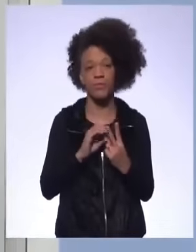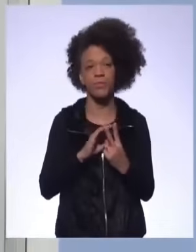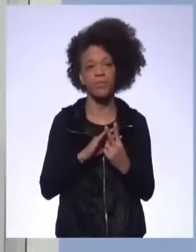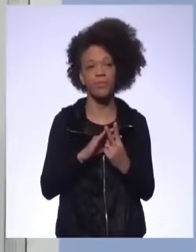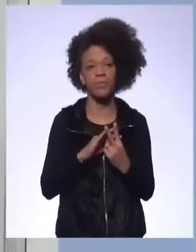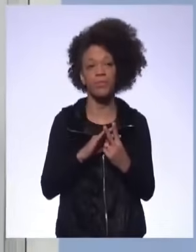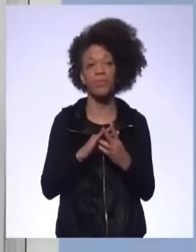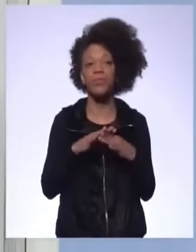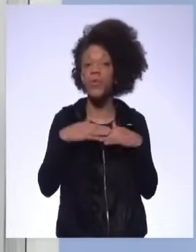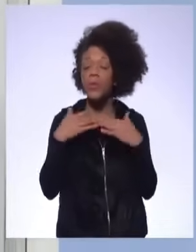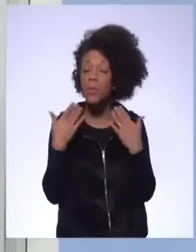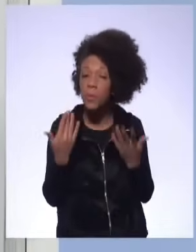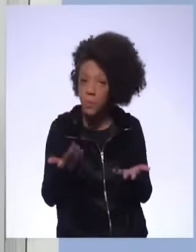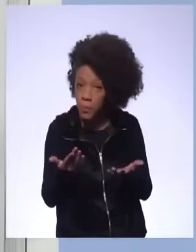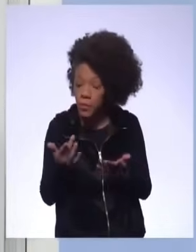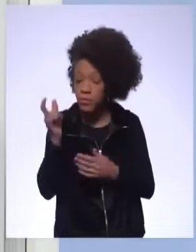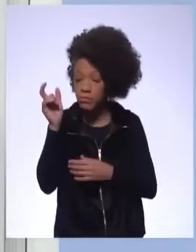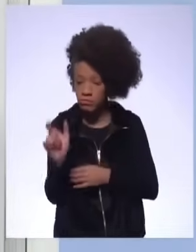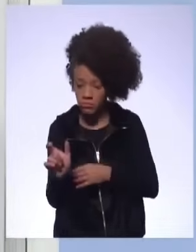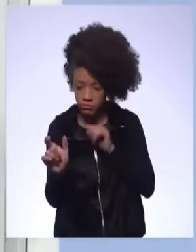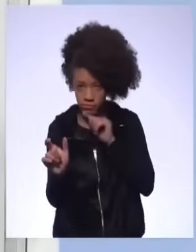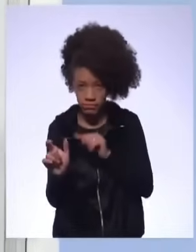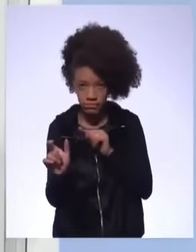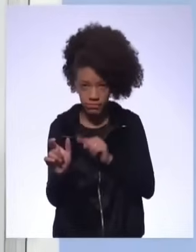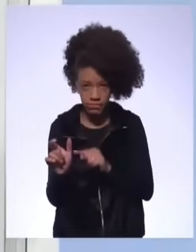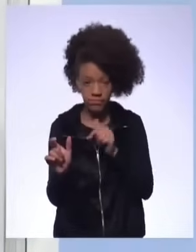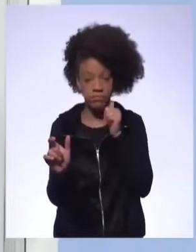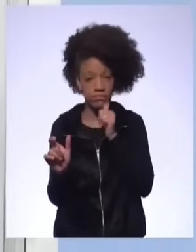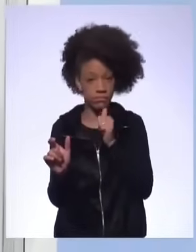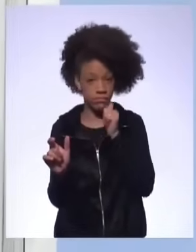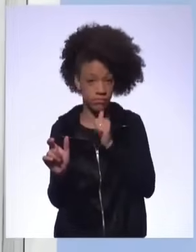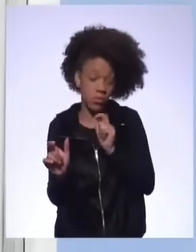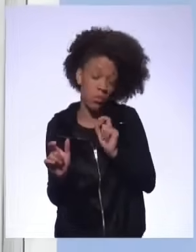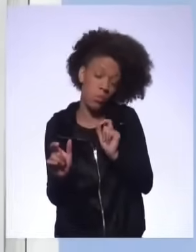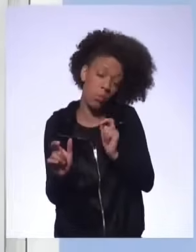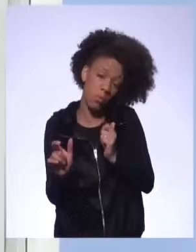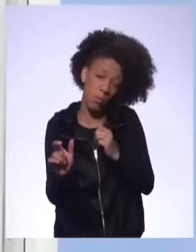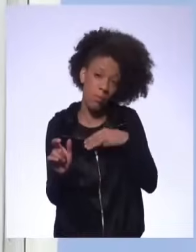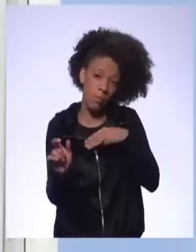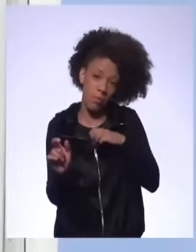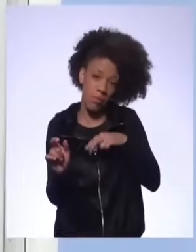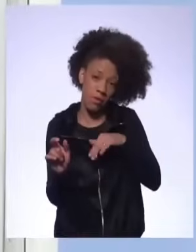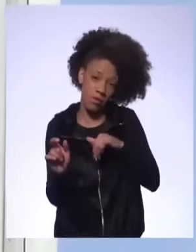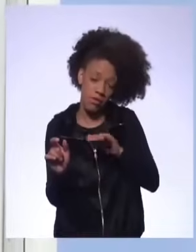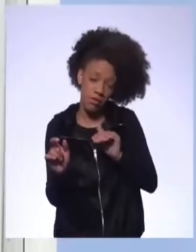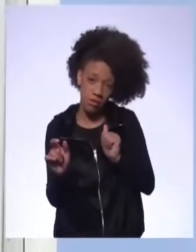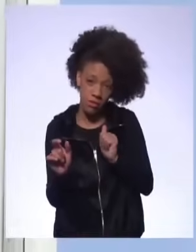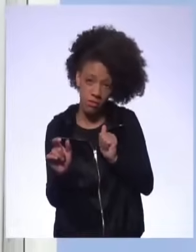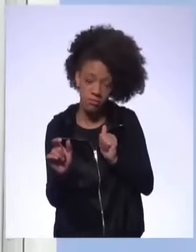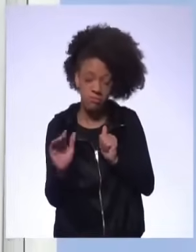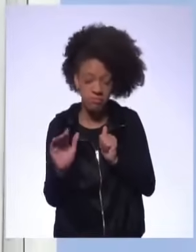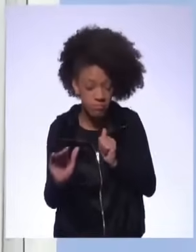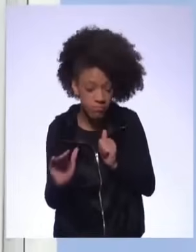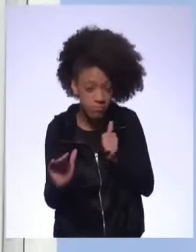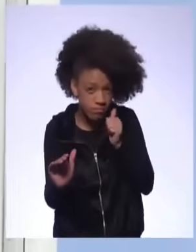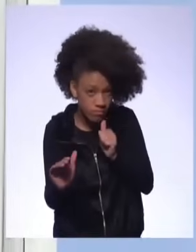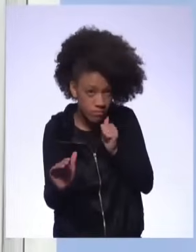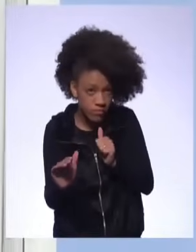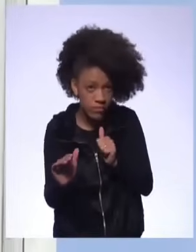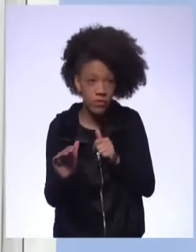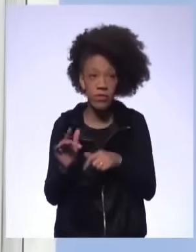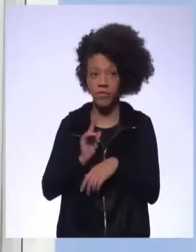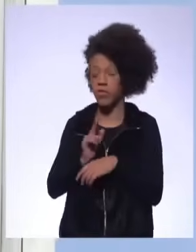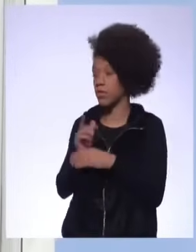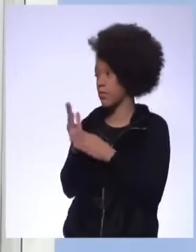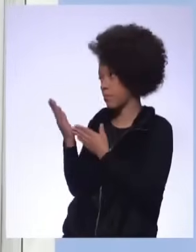é uma mulher, ou quando é uma menina, ela vai ter o cromossomo assim,